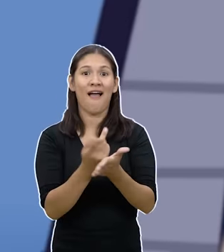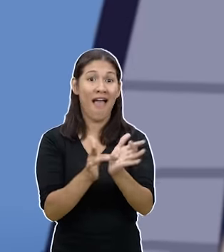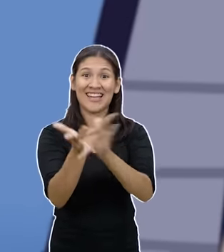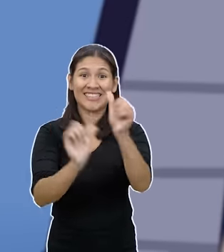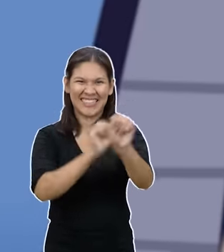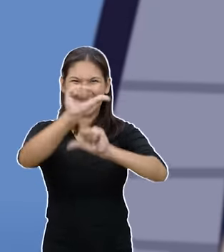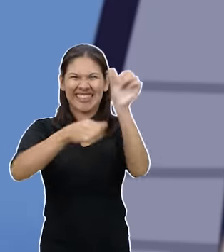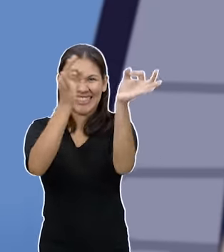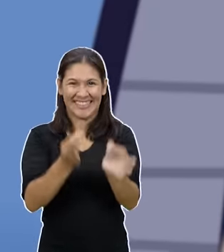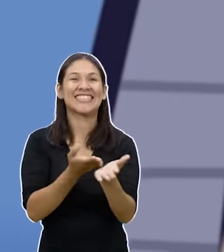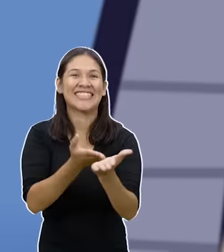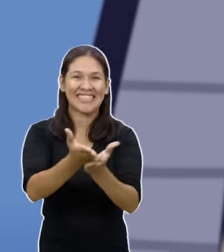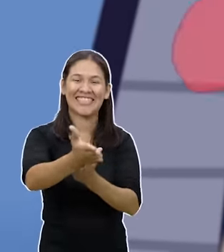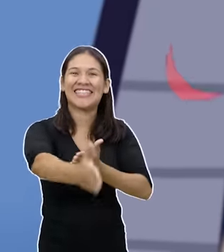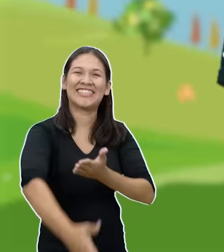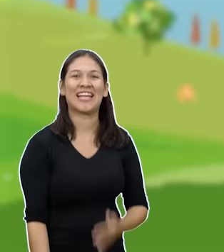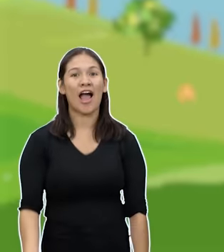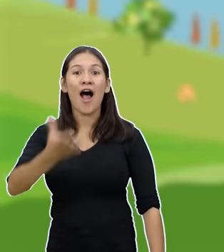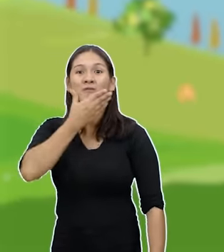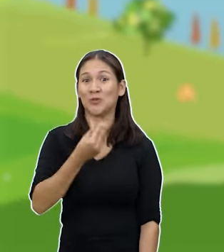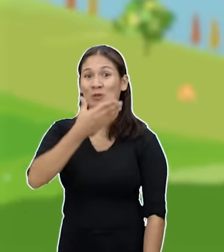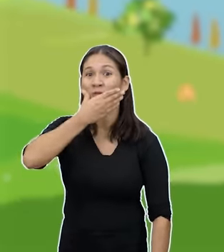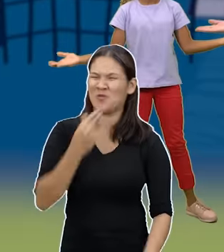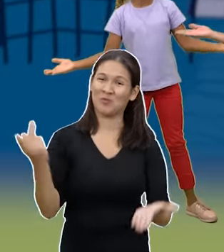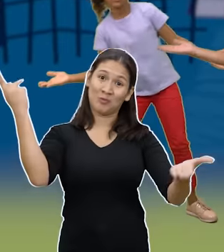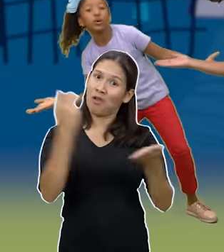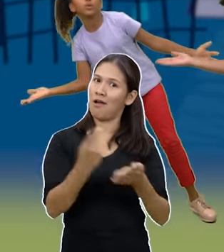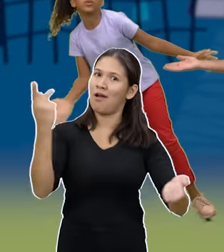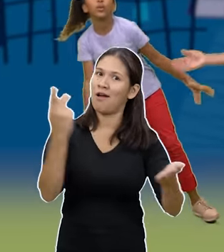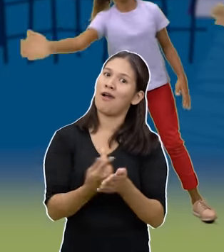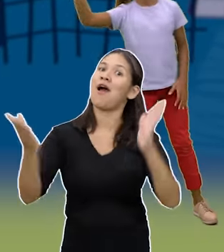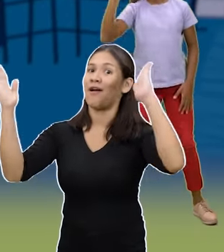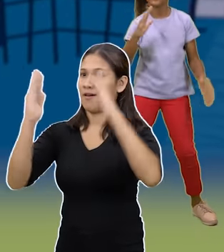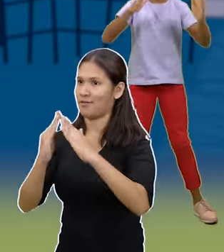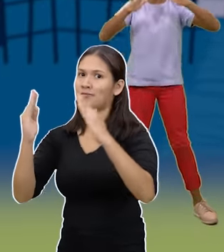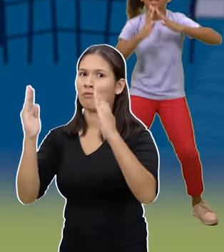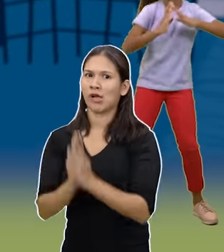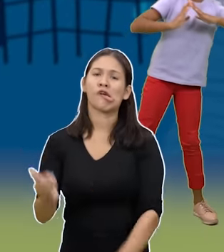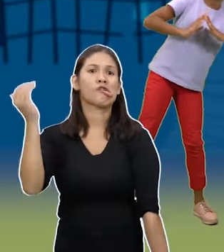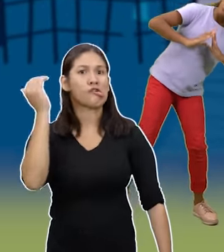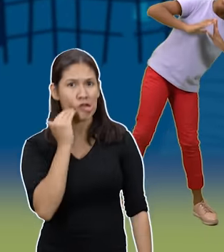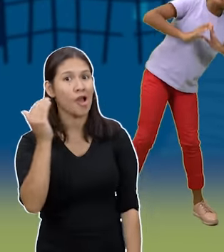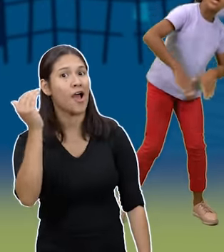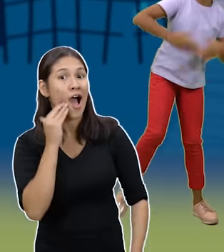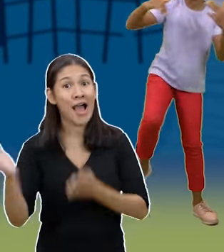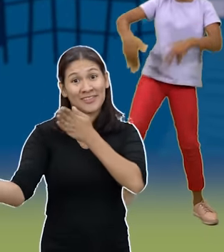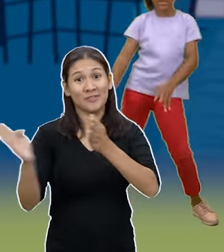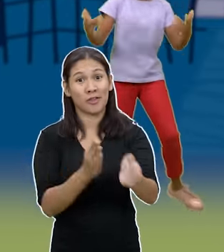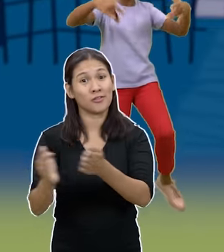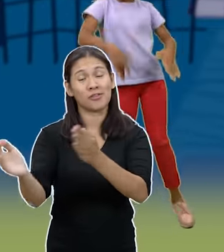torto Jesus endireitou. Havia um homenzinho torto, morava numa casa